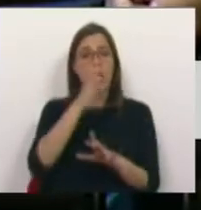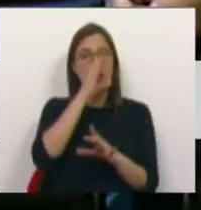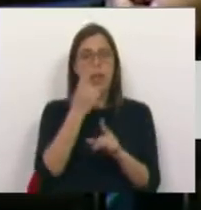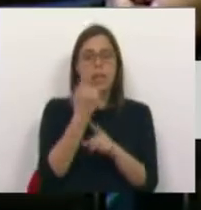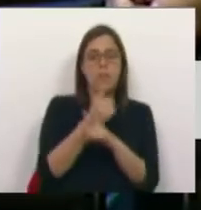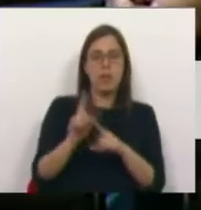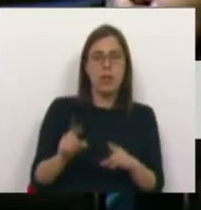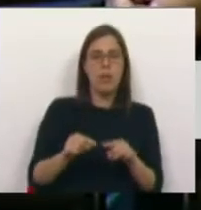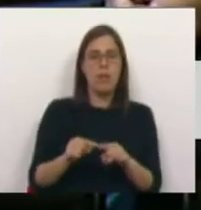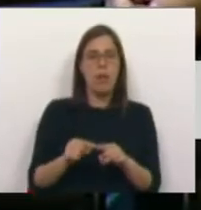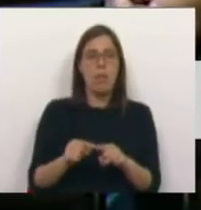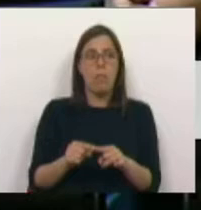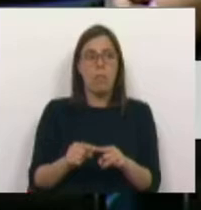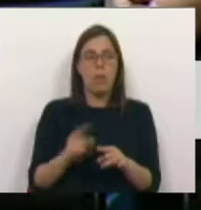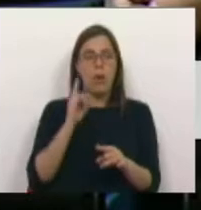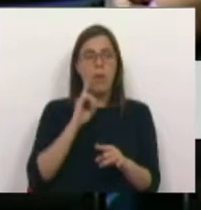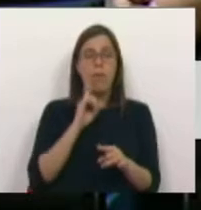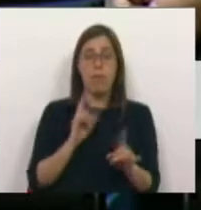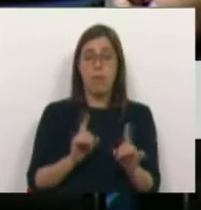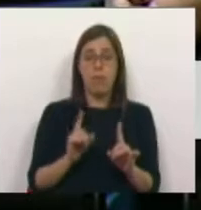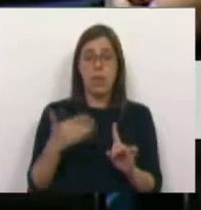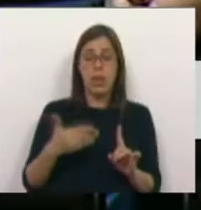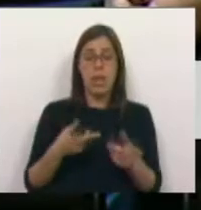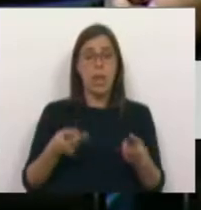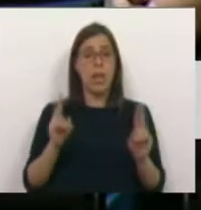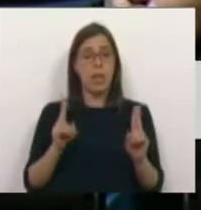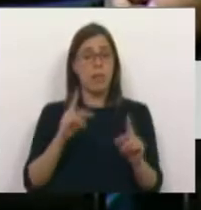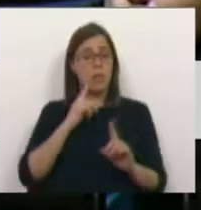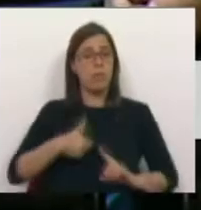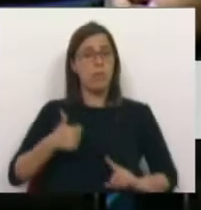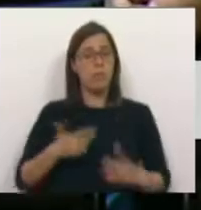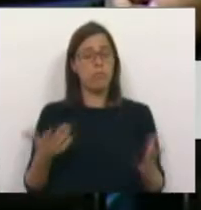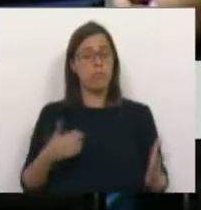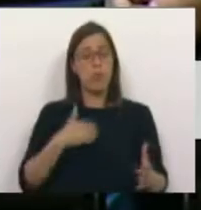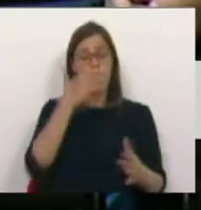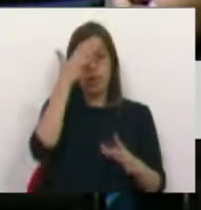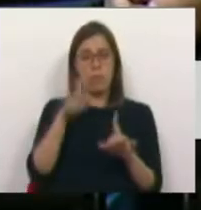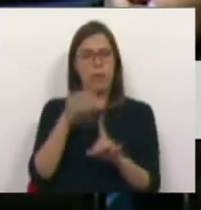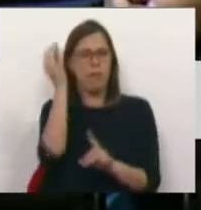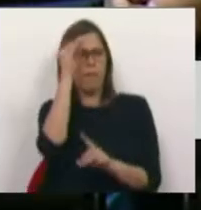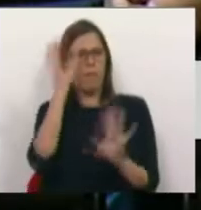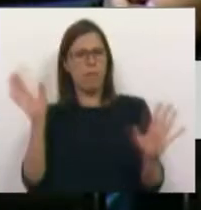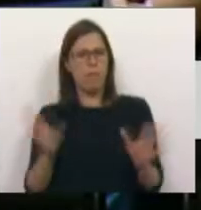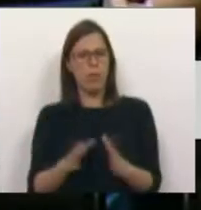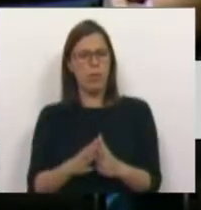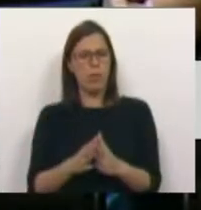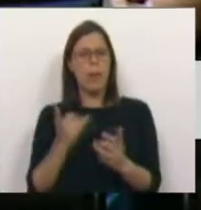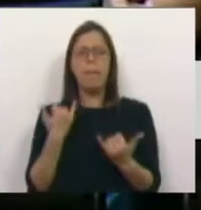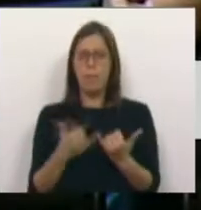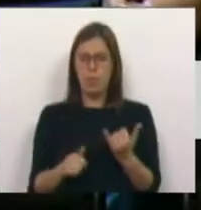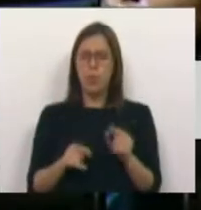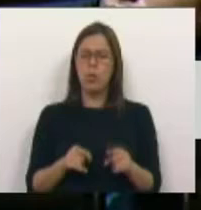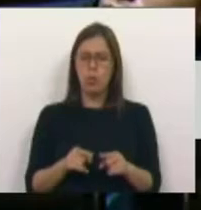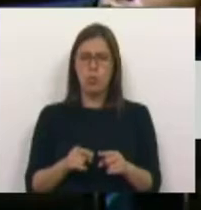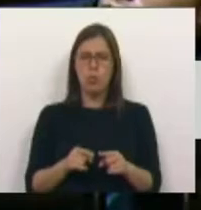de exceção onde não valem direitos e liberdades fundamentais. Ora, eu creio que isto é falso e que isto é